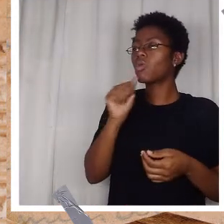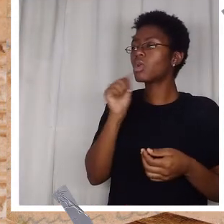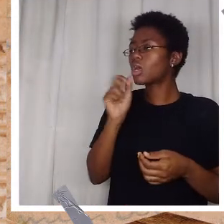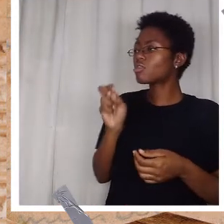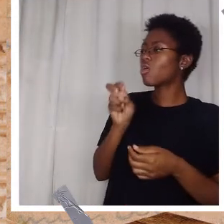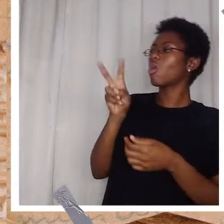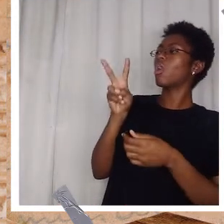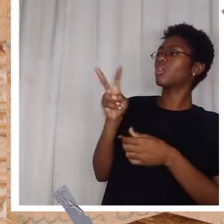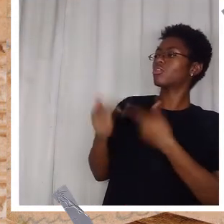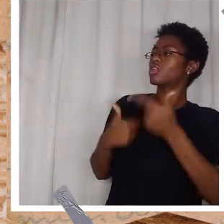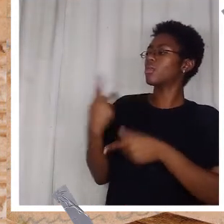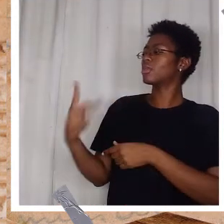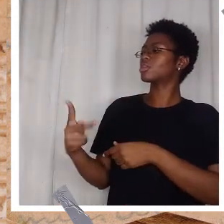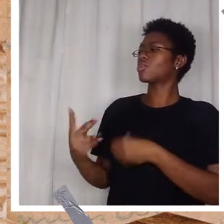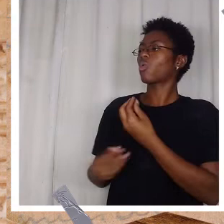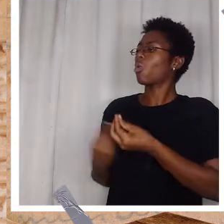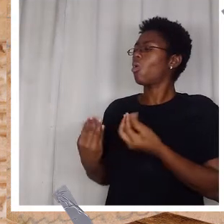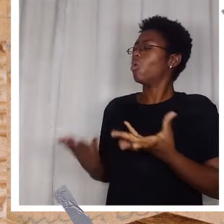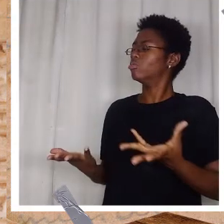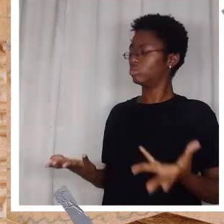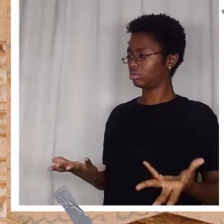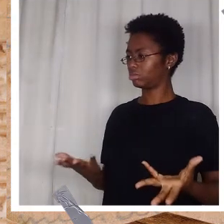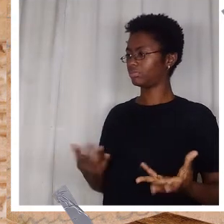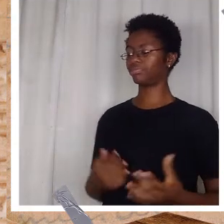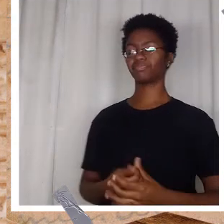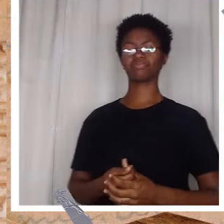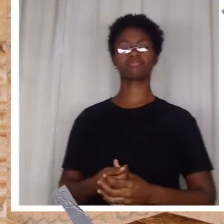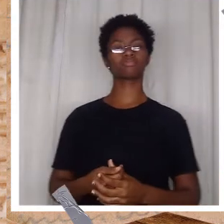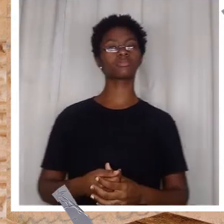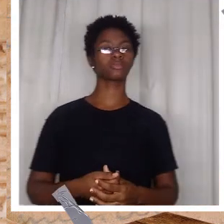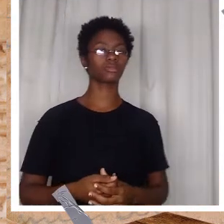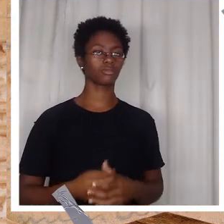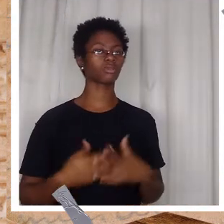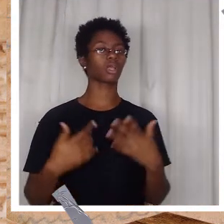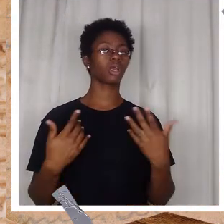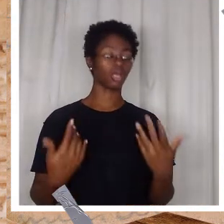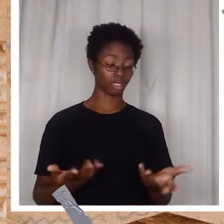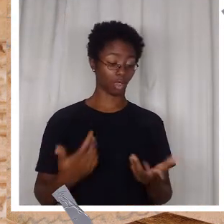teu trabalho. Eu não quis... Até assim...